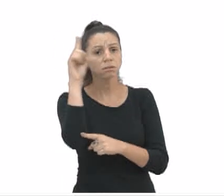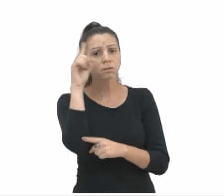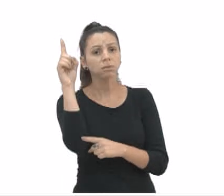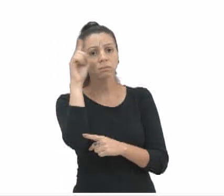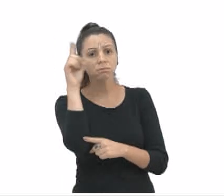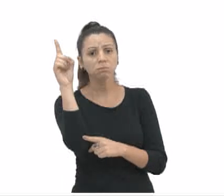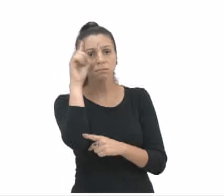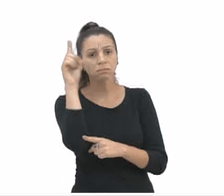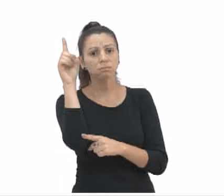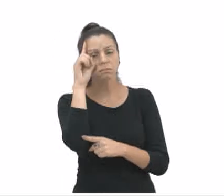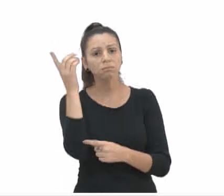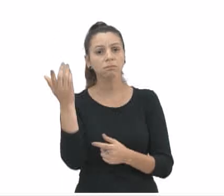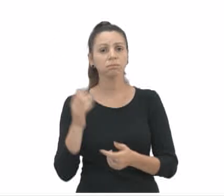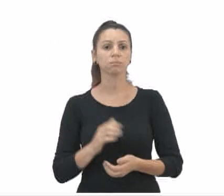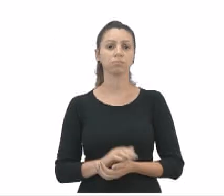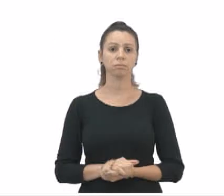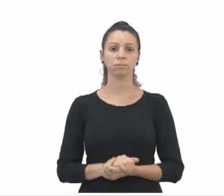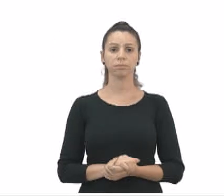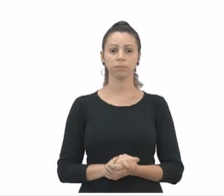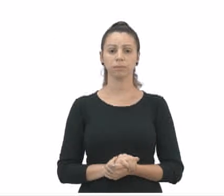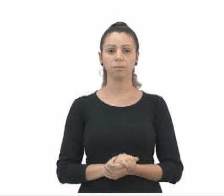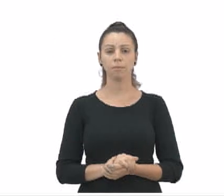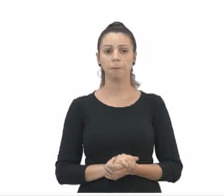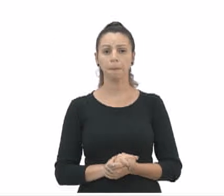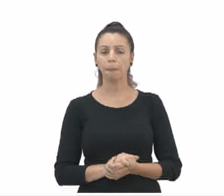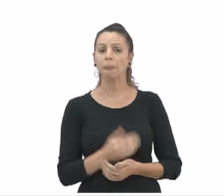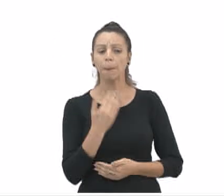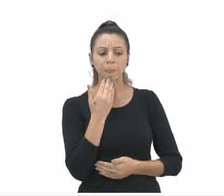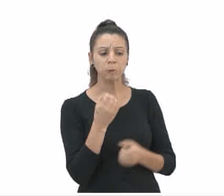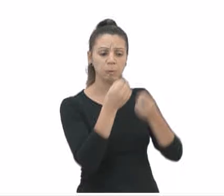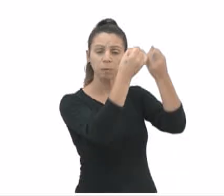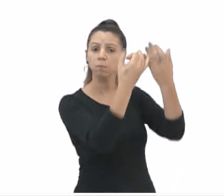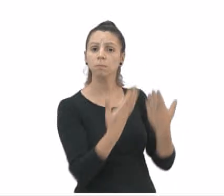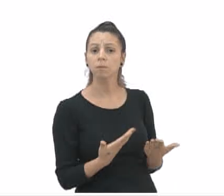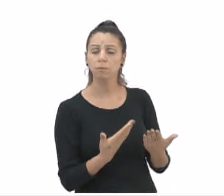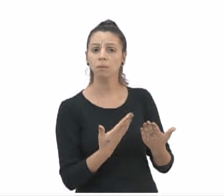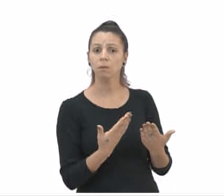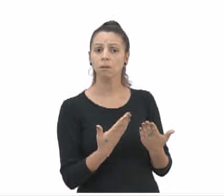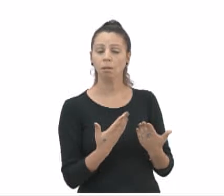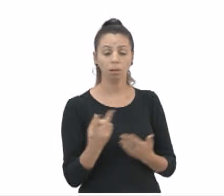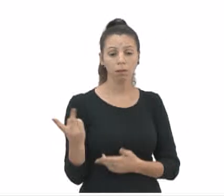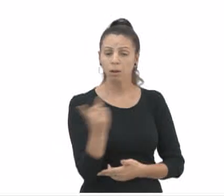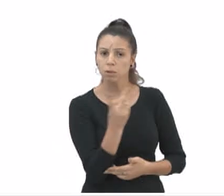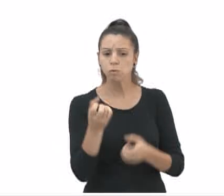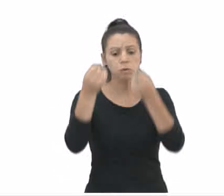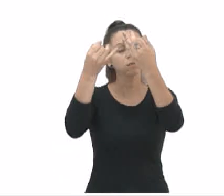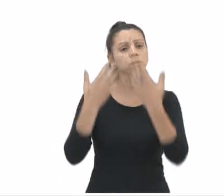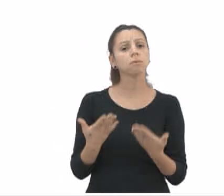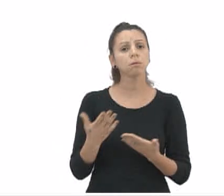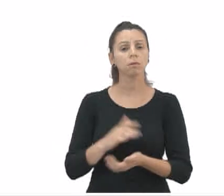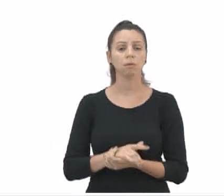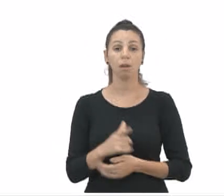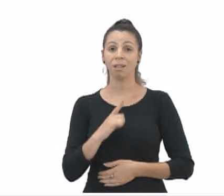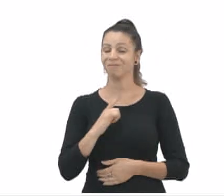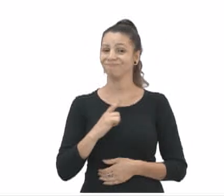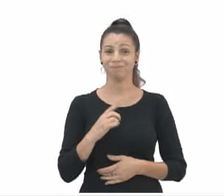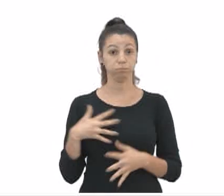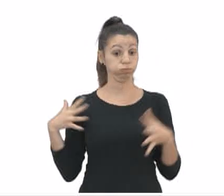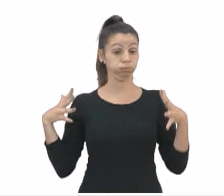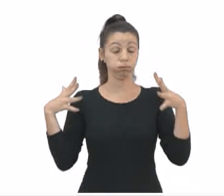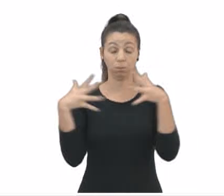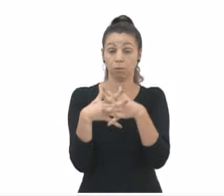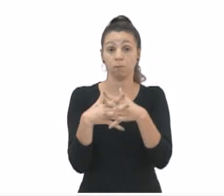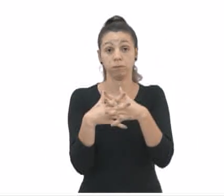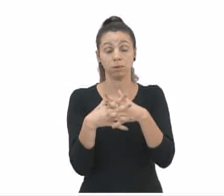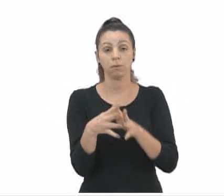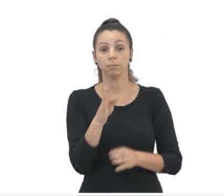porta de sua casa. Pediu explicações a nós duas. Houve uma confusão